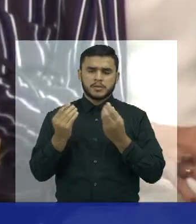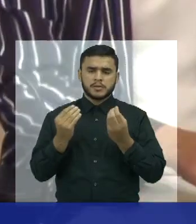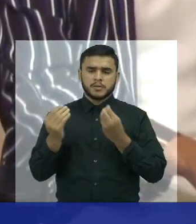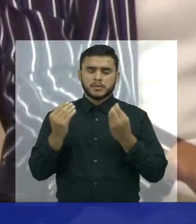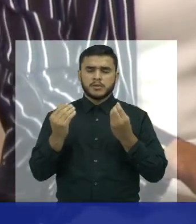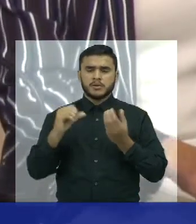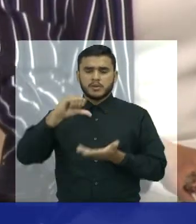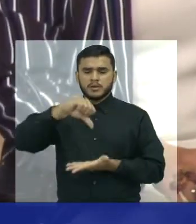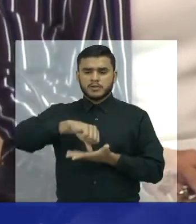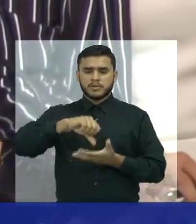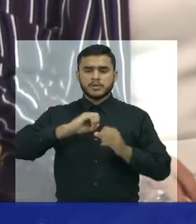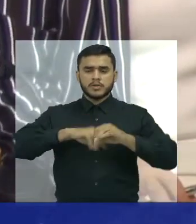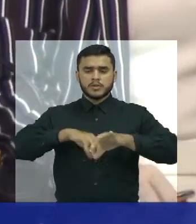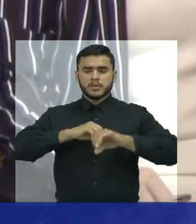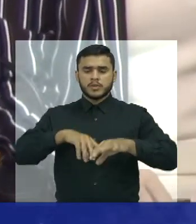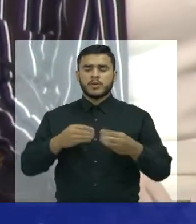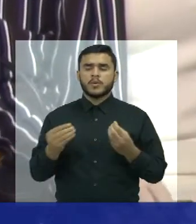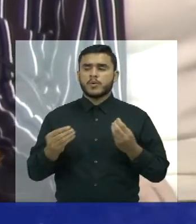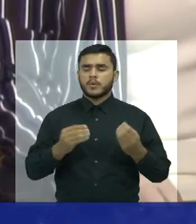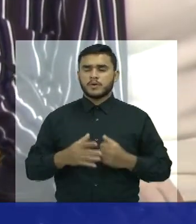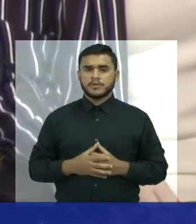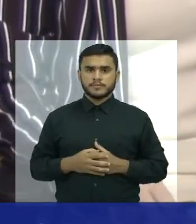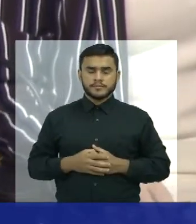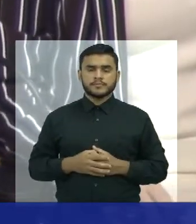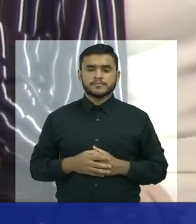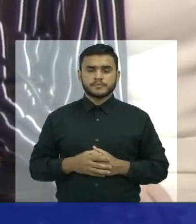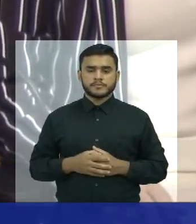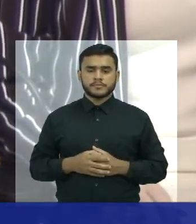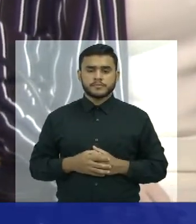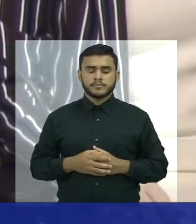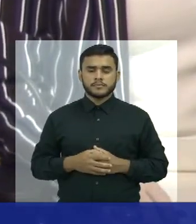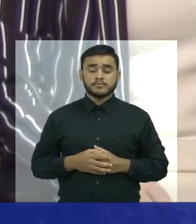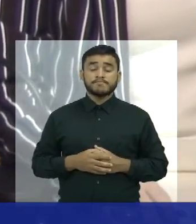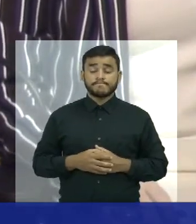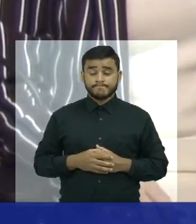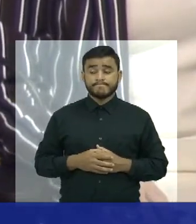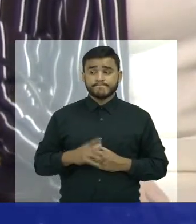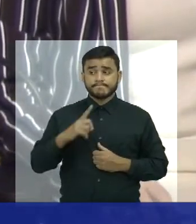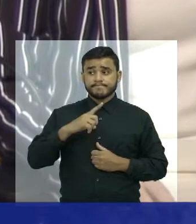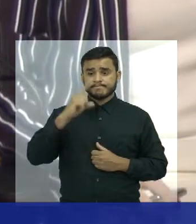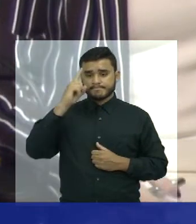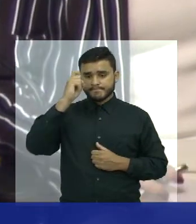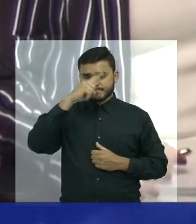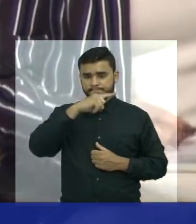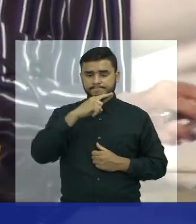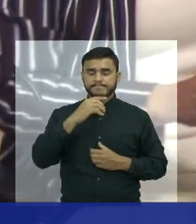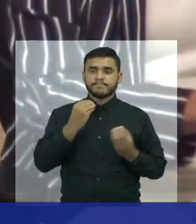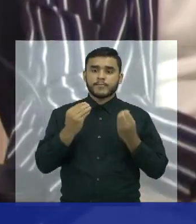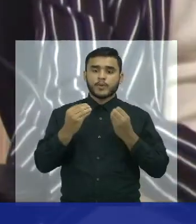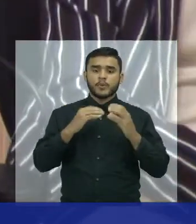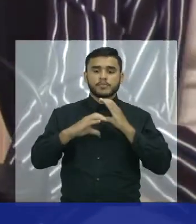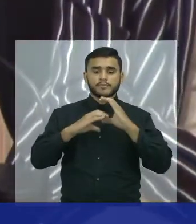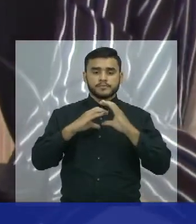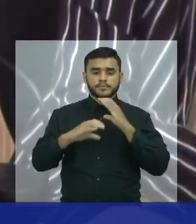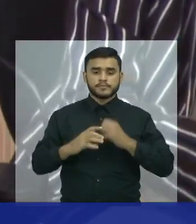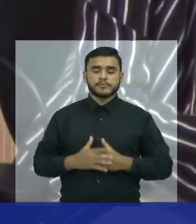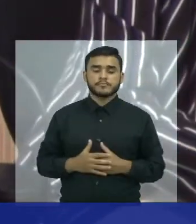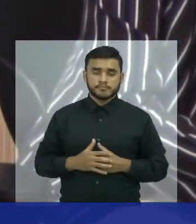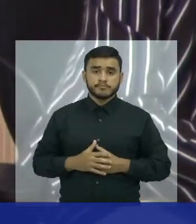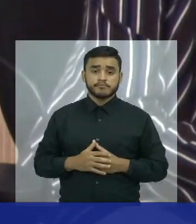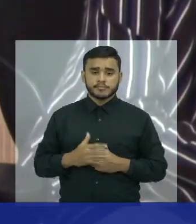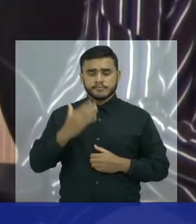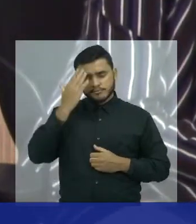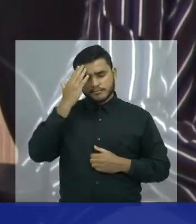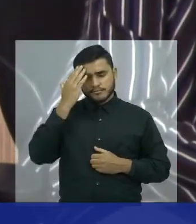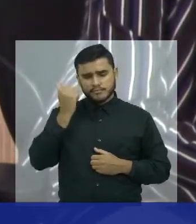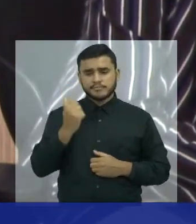educacional, nós temos um grande desafio de comunicação, essa é a verdade, né? Por incrível que